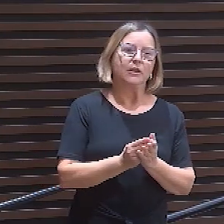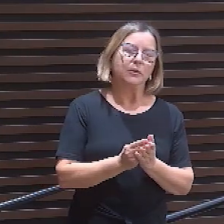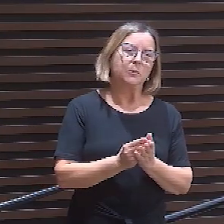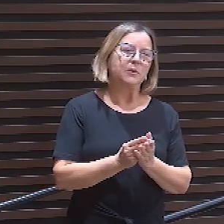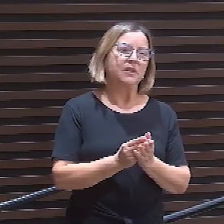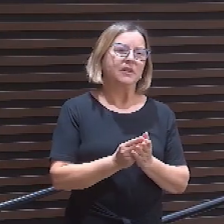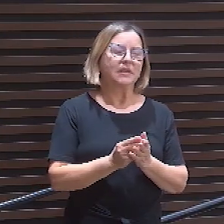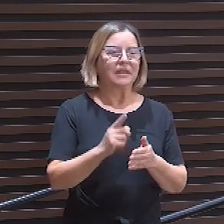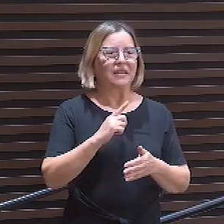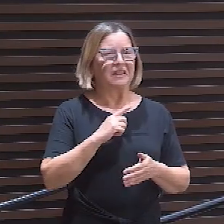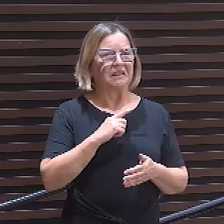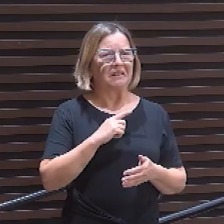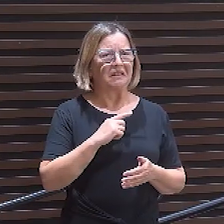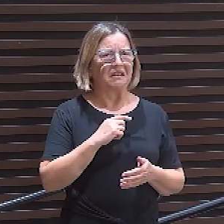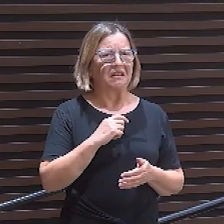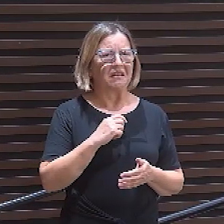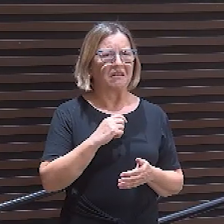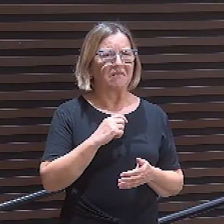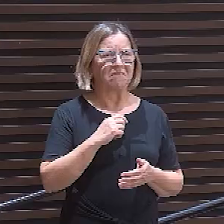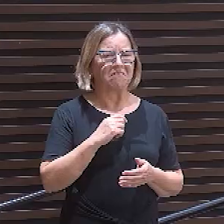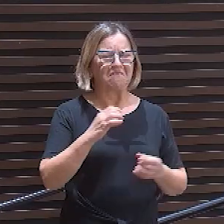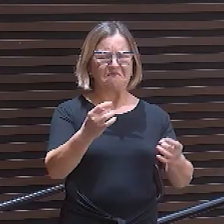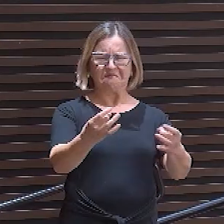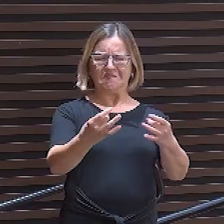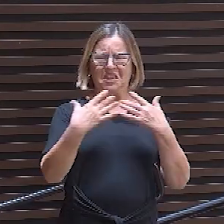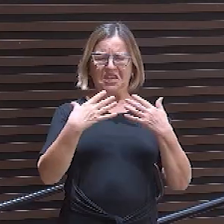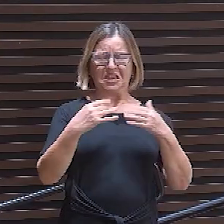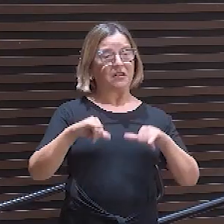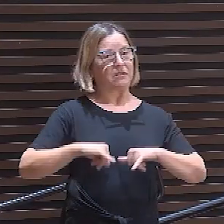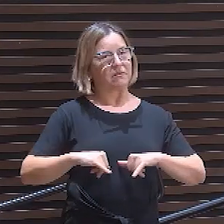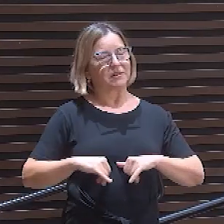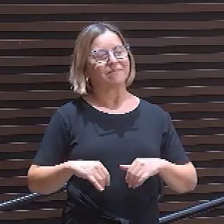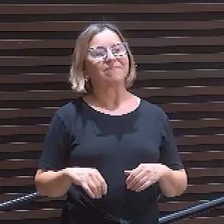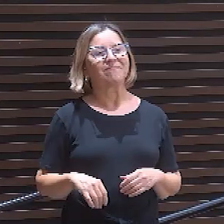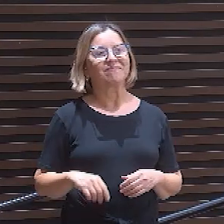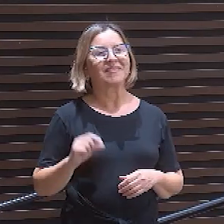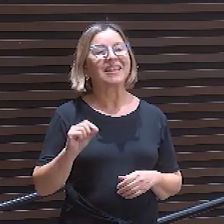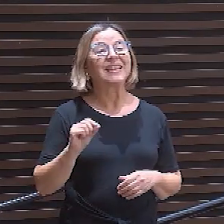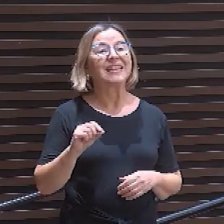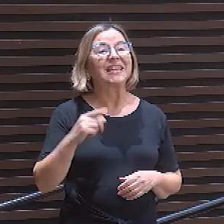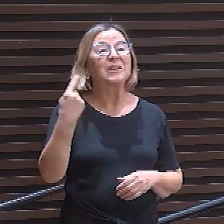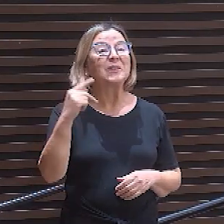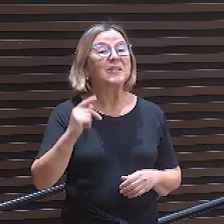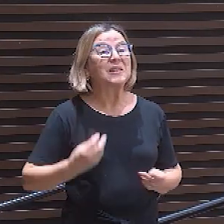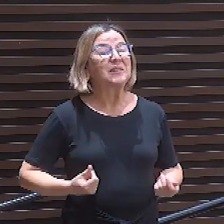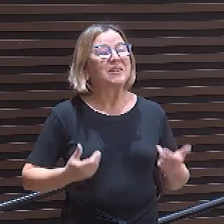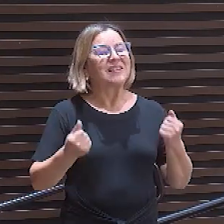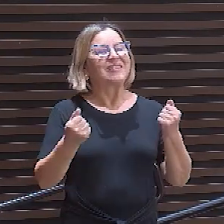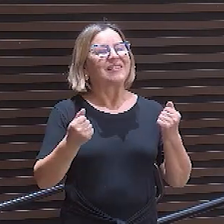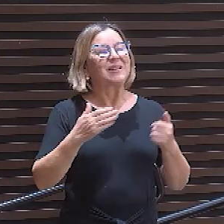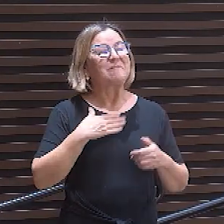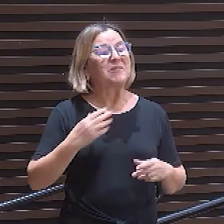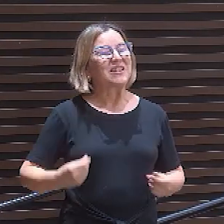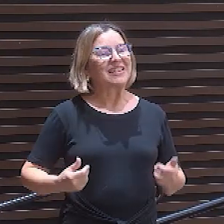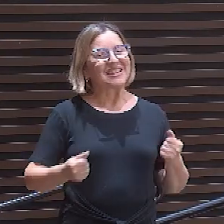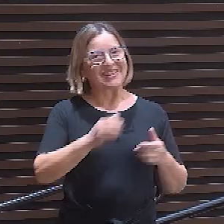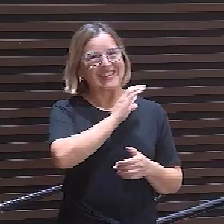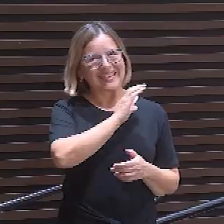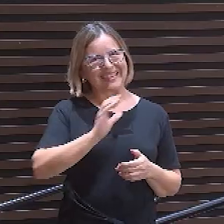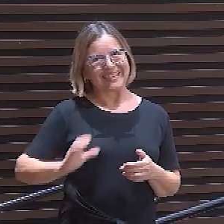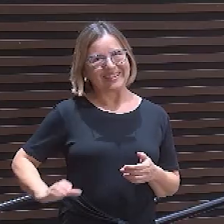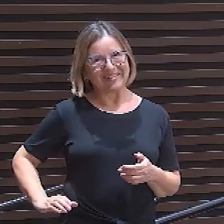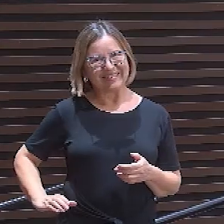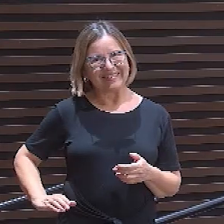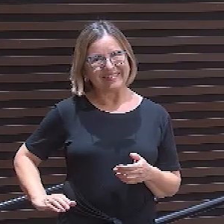Quem é o seu tesouro? O meu tesouro é Cristo. O meu tesouro é Cristo.